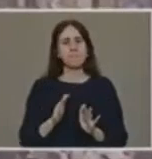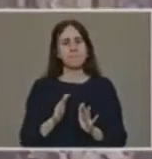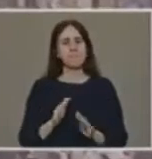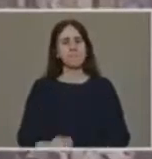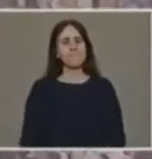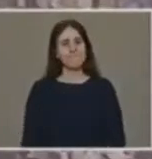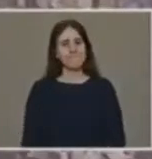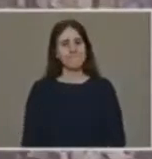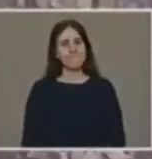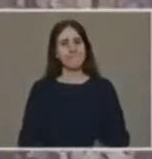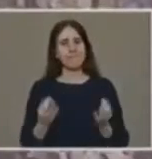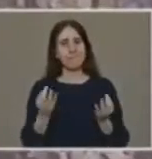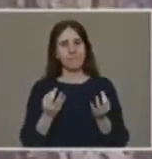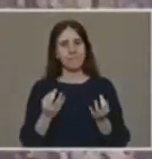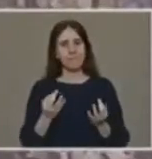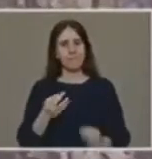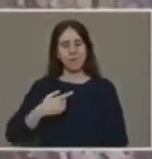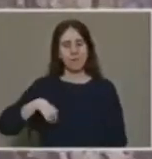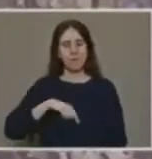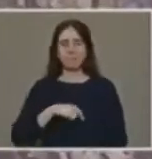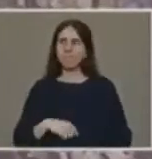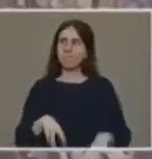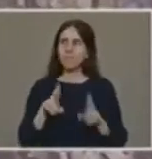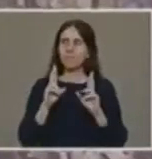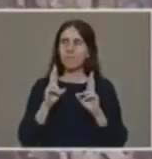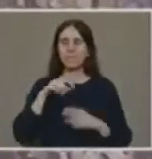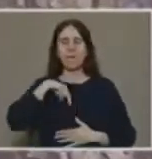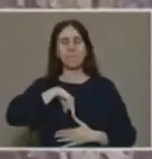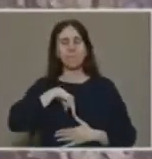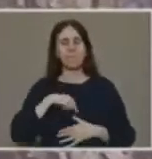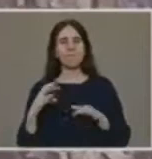algo que vai de encontro às nossas expectativas mais profundas.